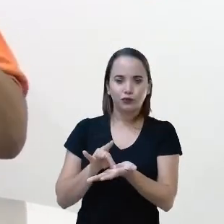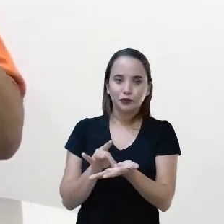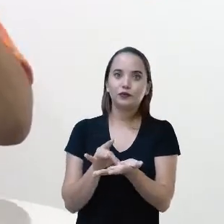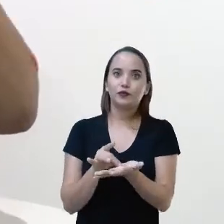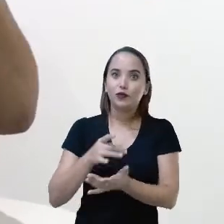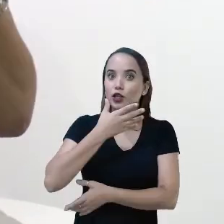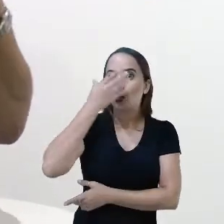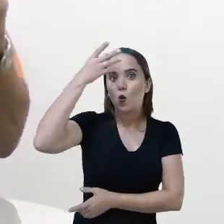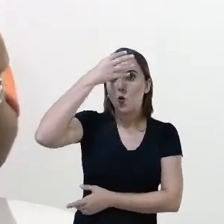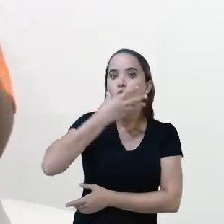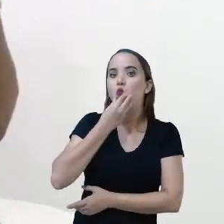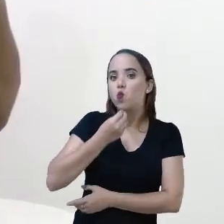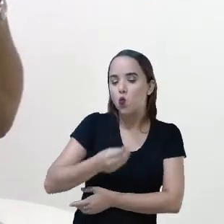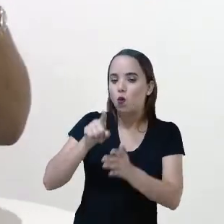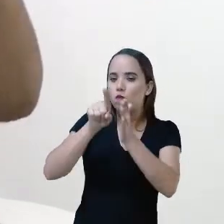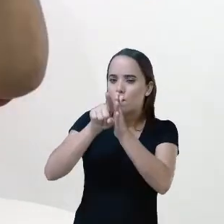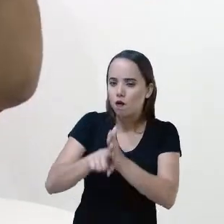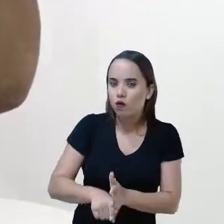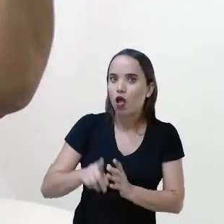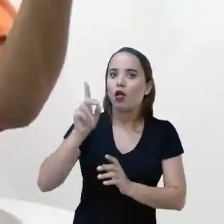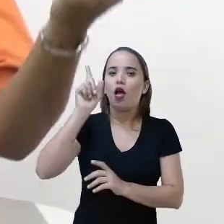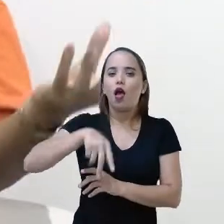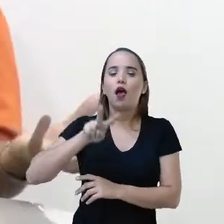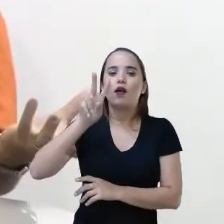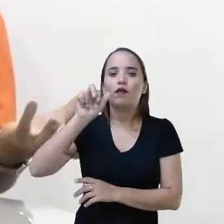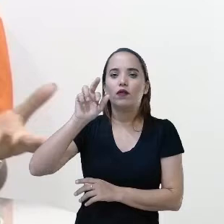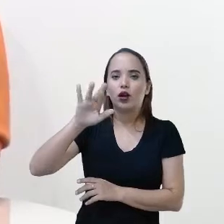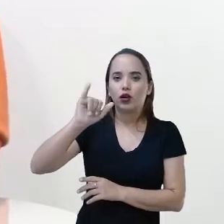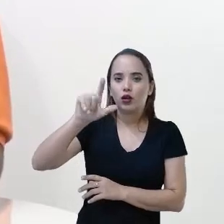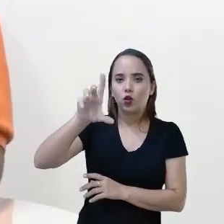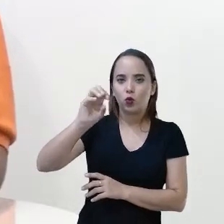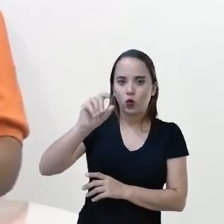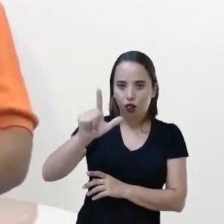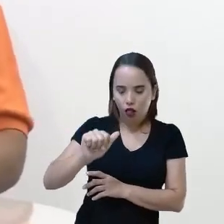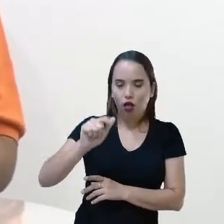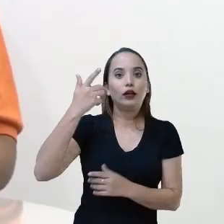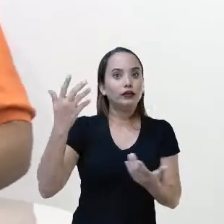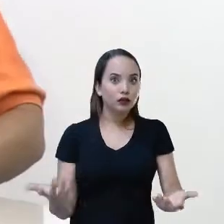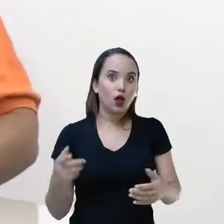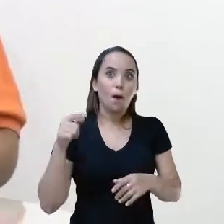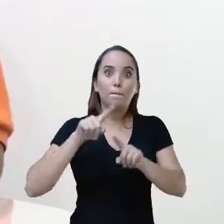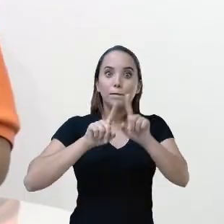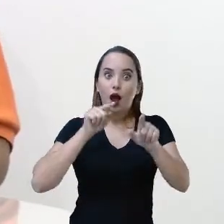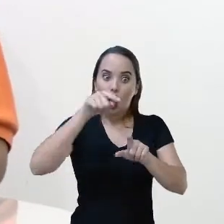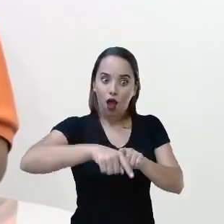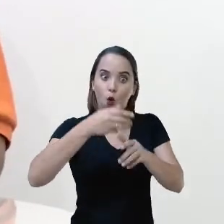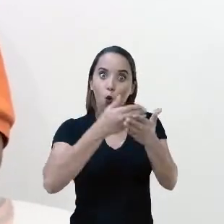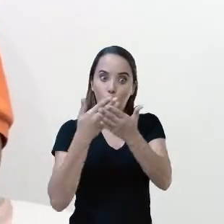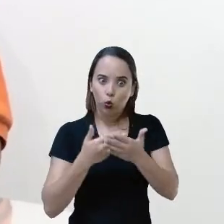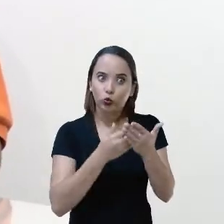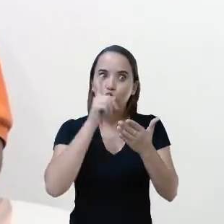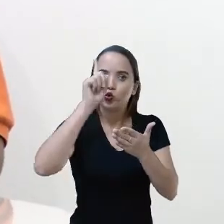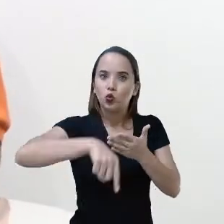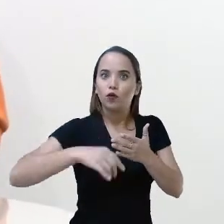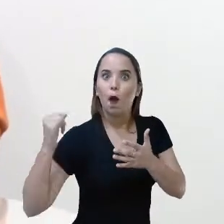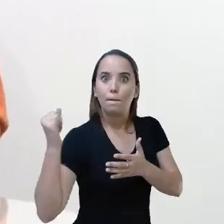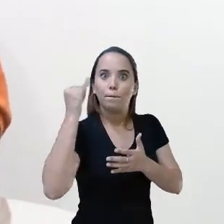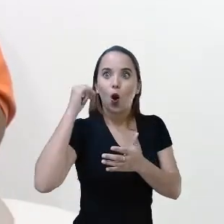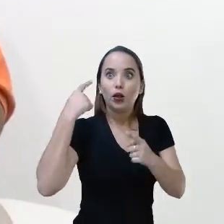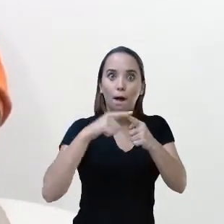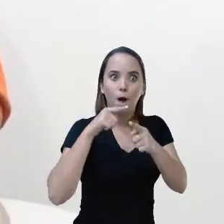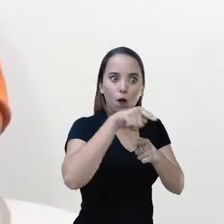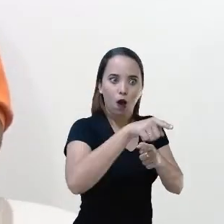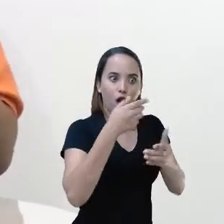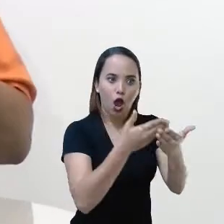pesquisando sobre a varíola, porém o estudo dele facilitou para que hoje houvesse o estudo para outras vacinas, tá certo?